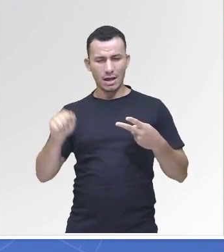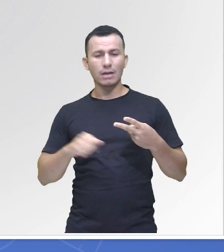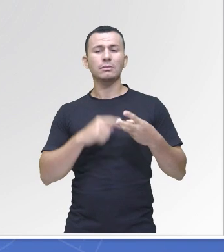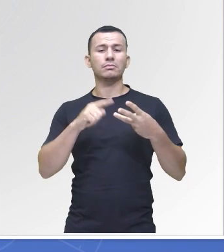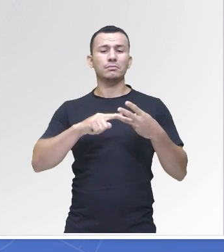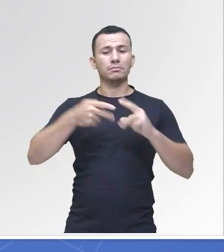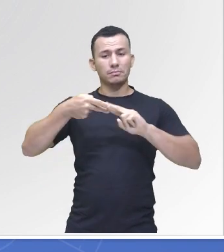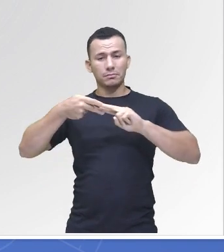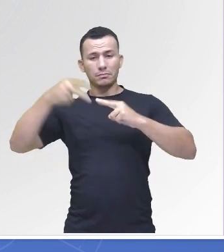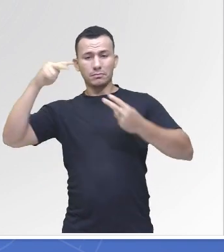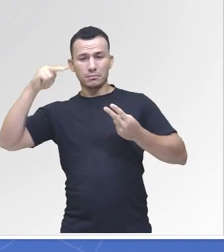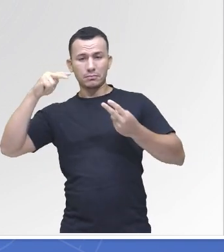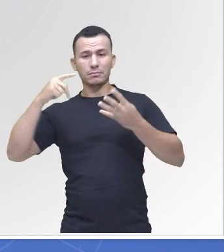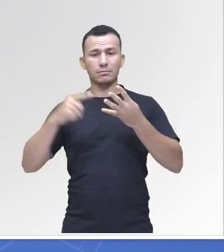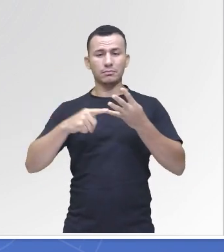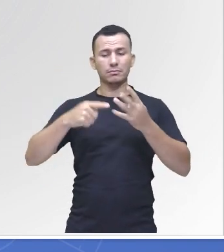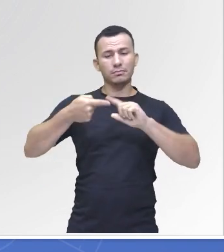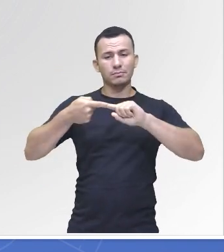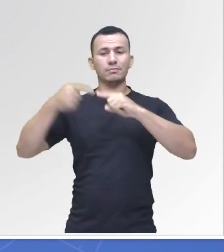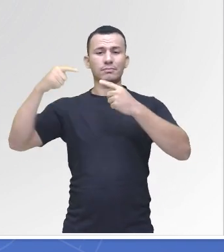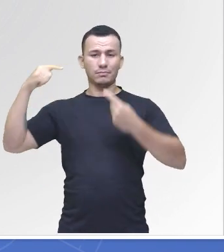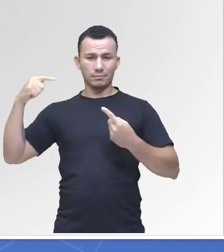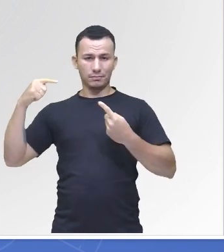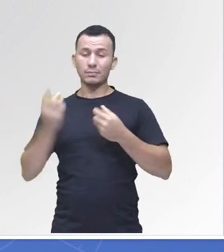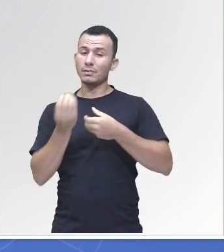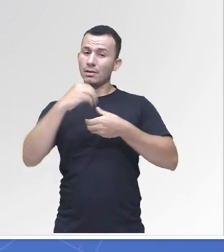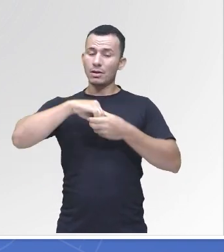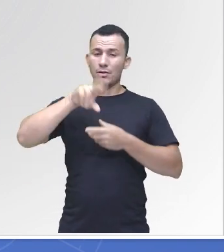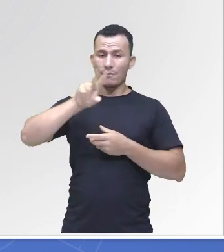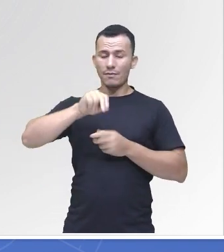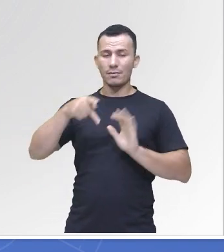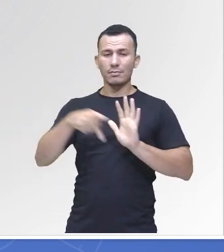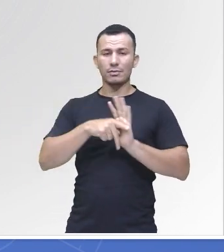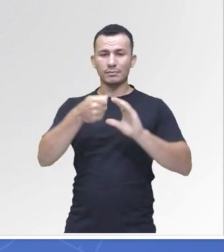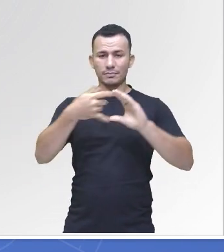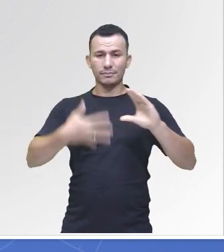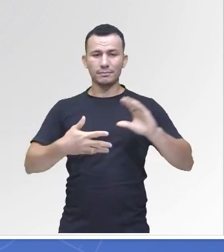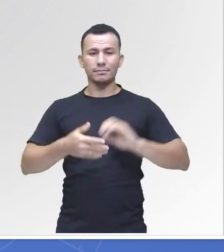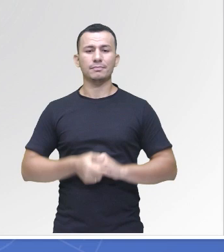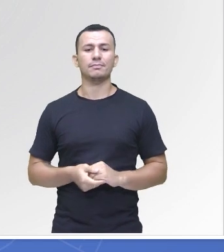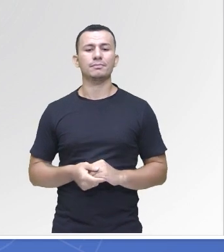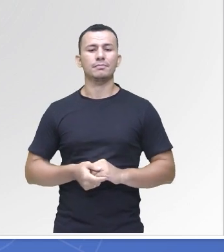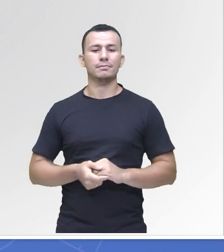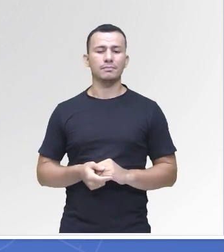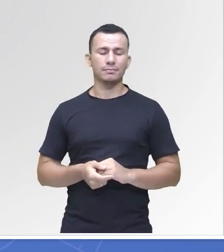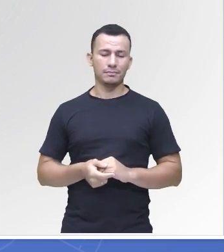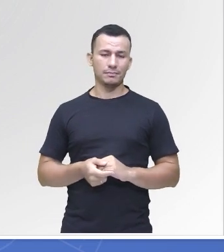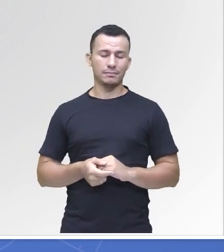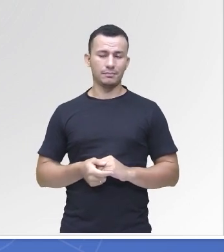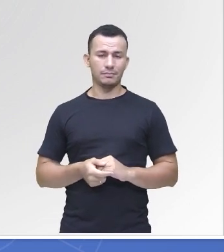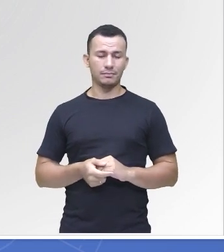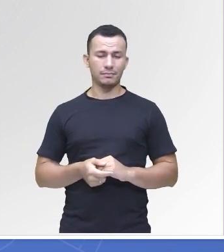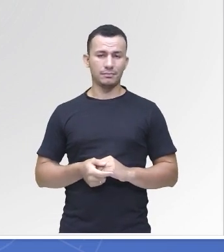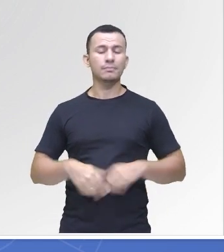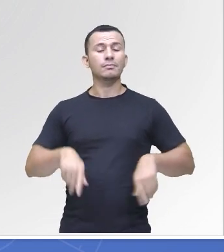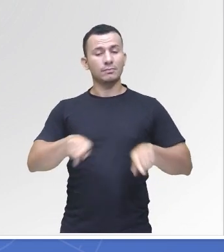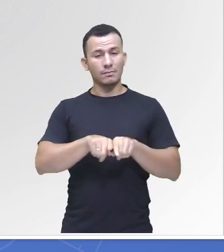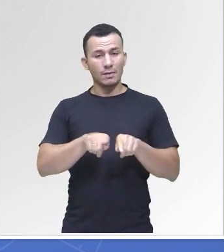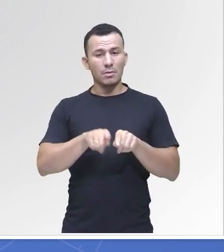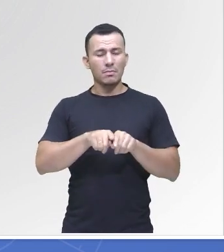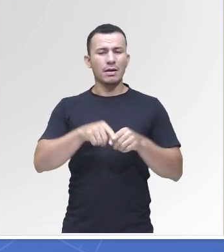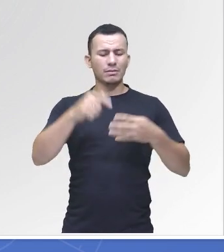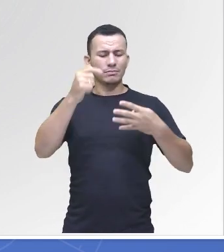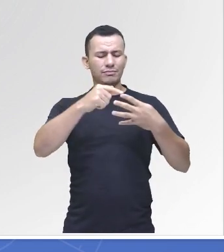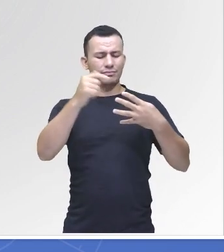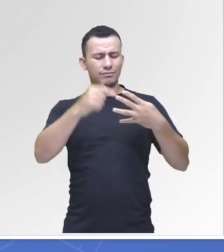ao centro, ok? E aqui ao lado a gente tem uma estrutura que ele vai apresentar, além de capsídeo,